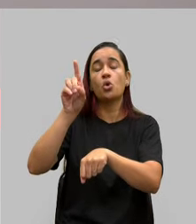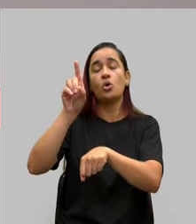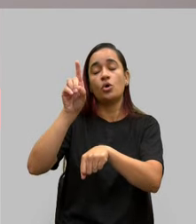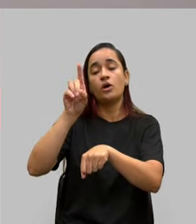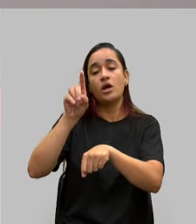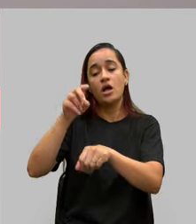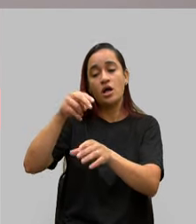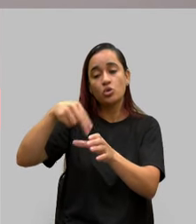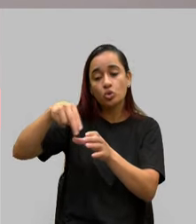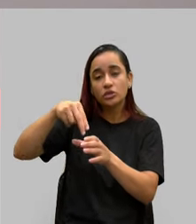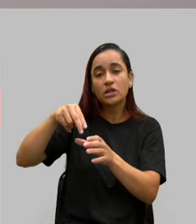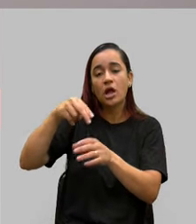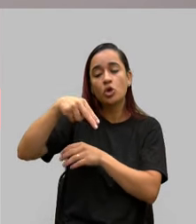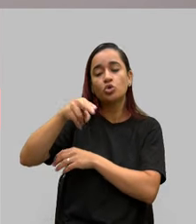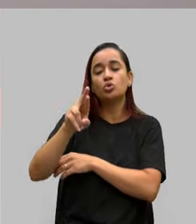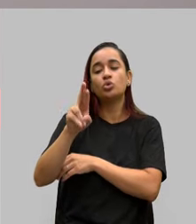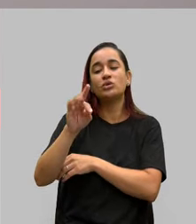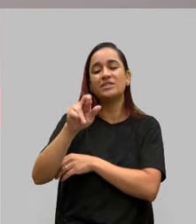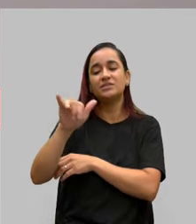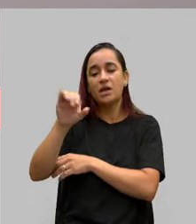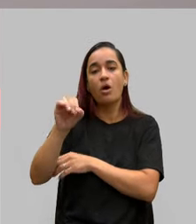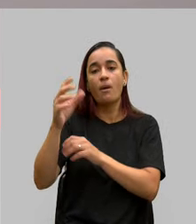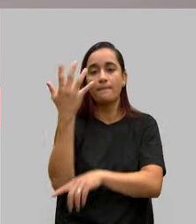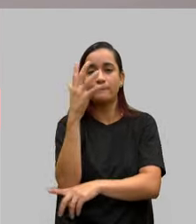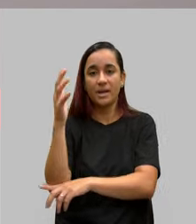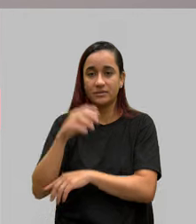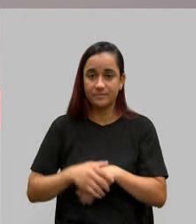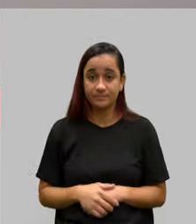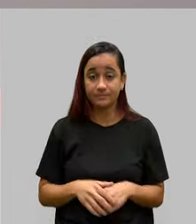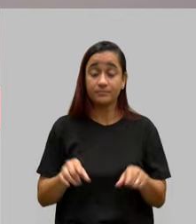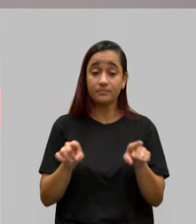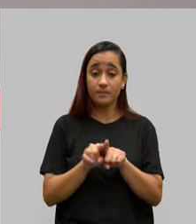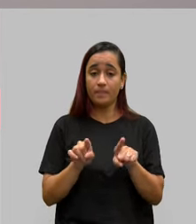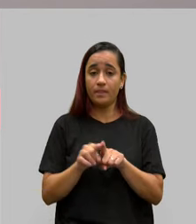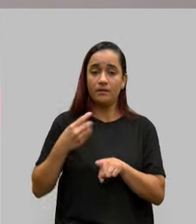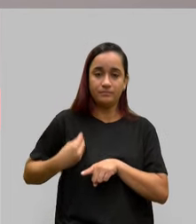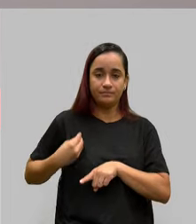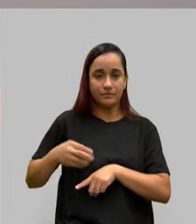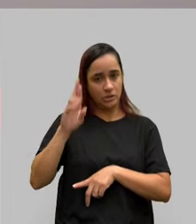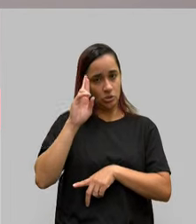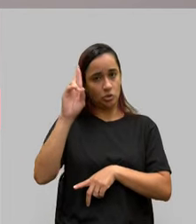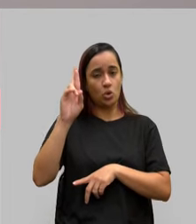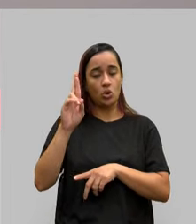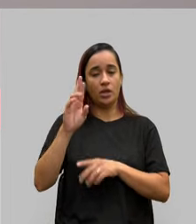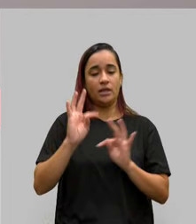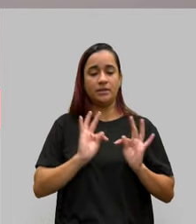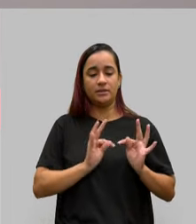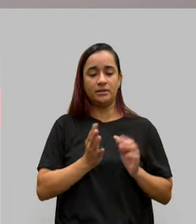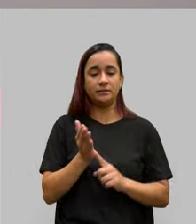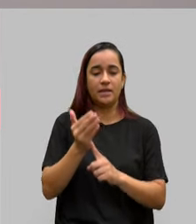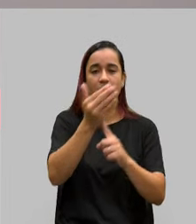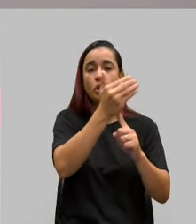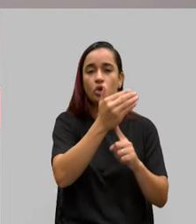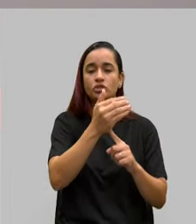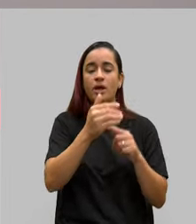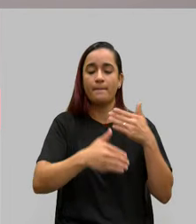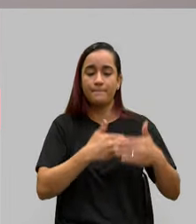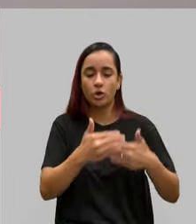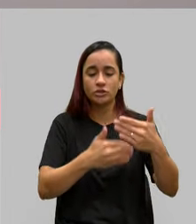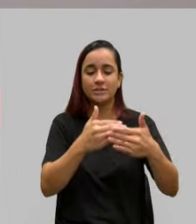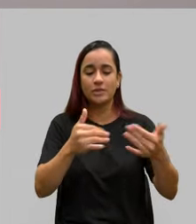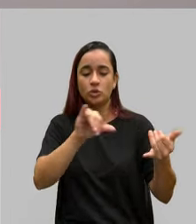Alves Monteiro pesquisadora em saúde pública da Fiocruz Doutor em tecnologia de processos químicos e